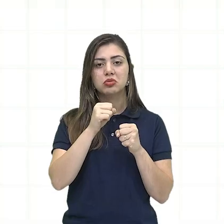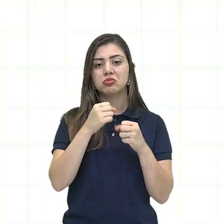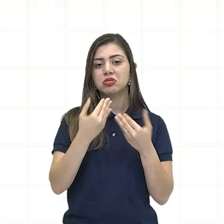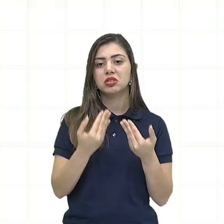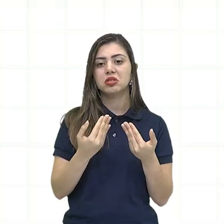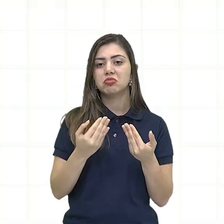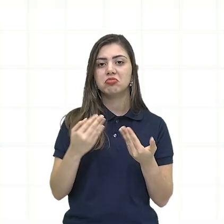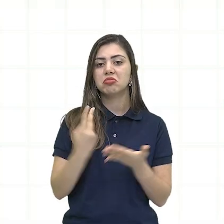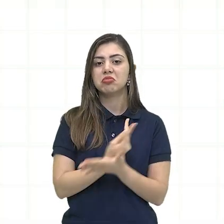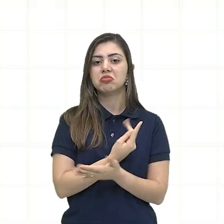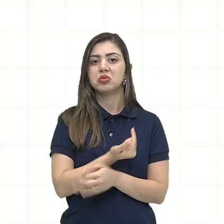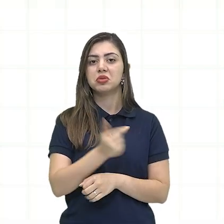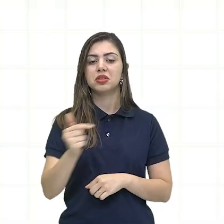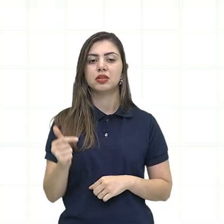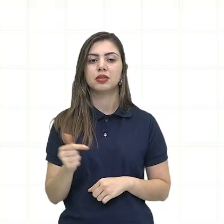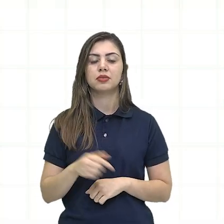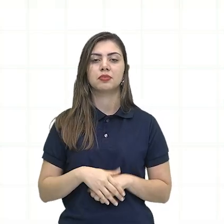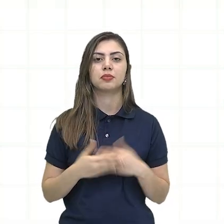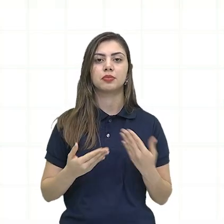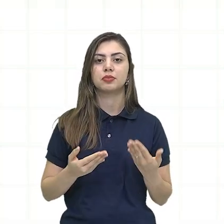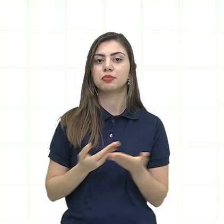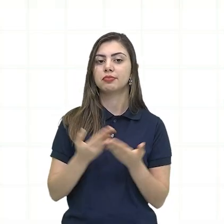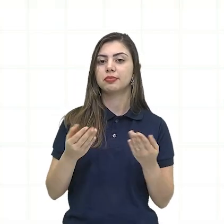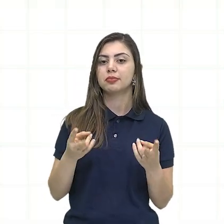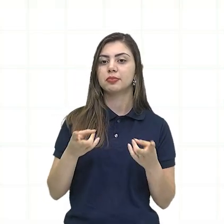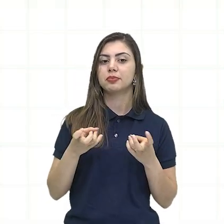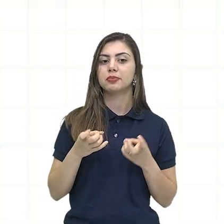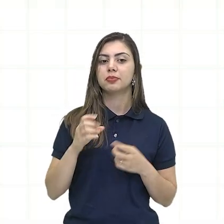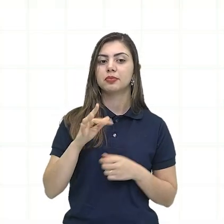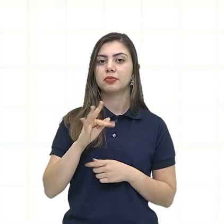o processo. Então, a fotólise, ela é a